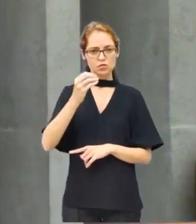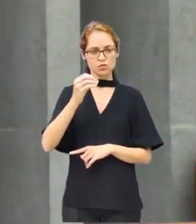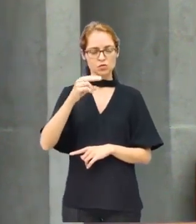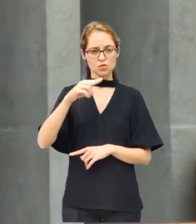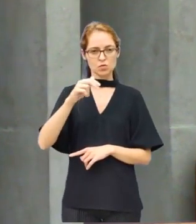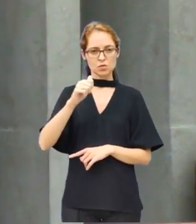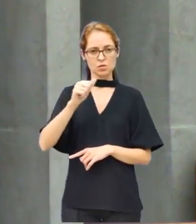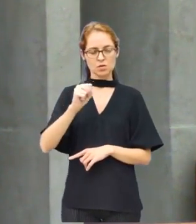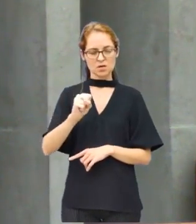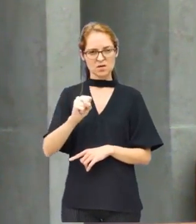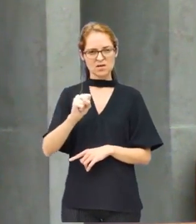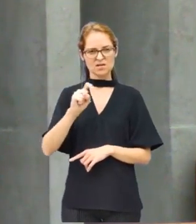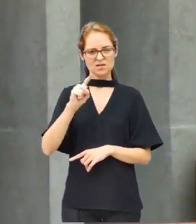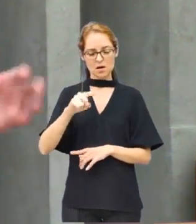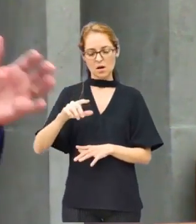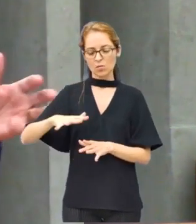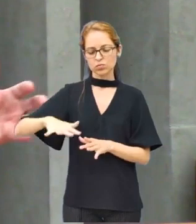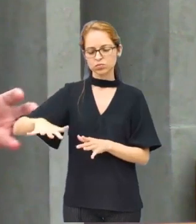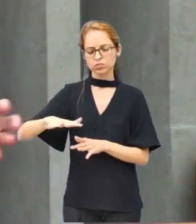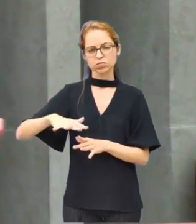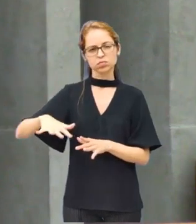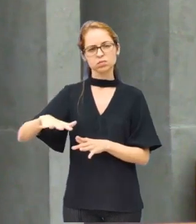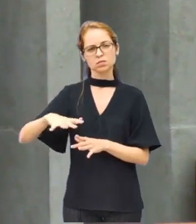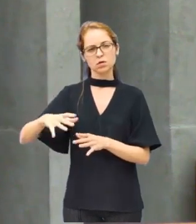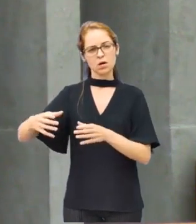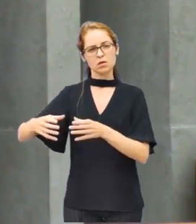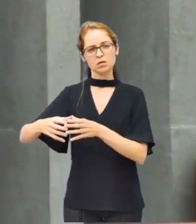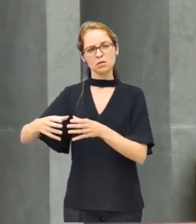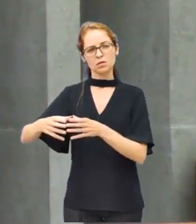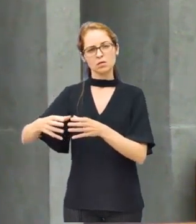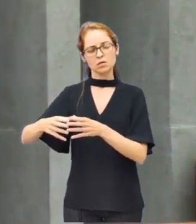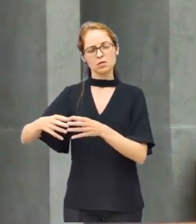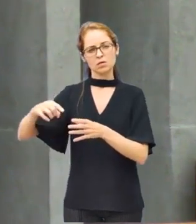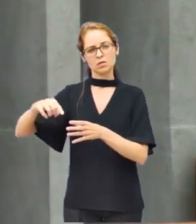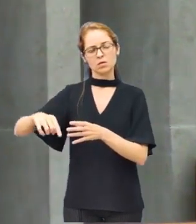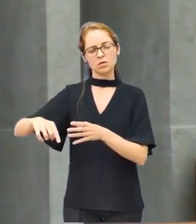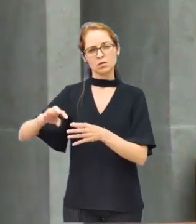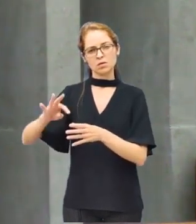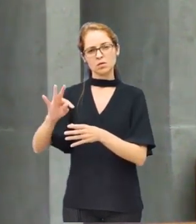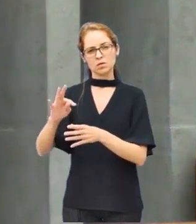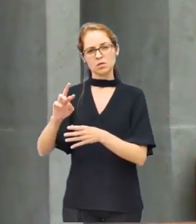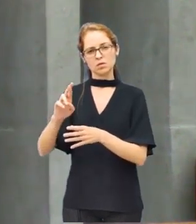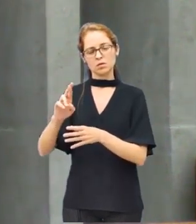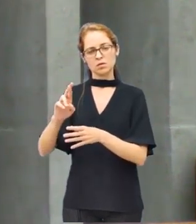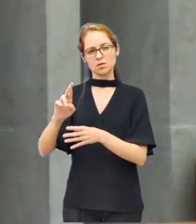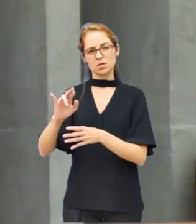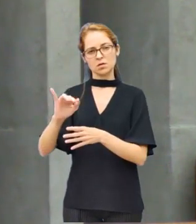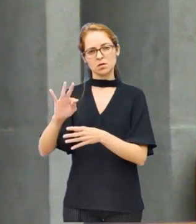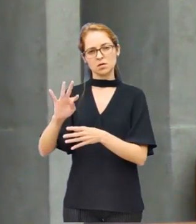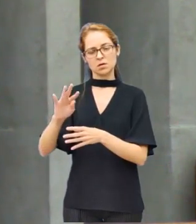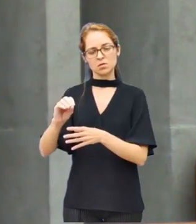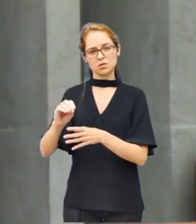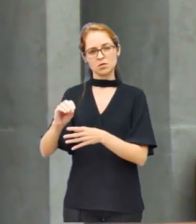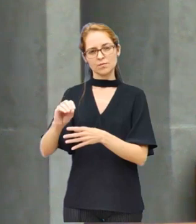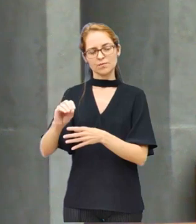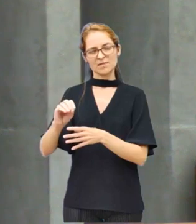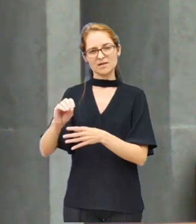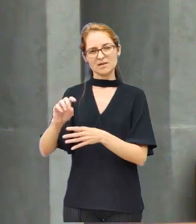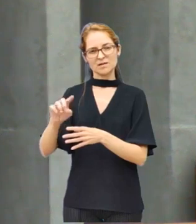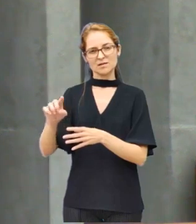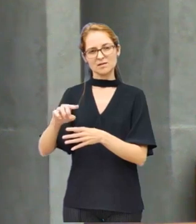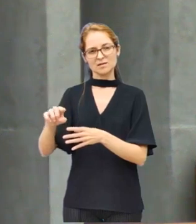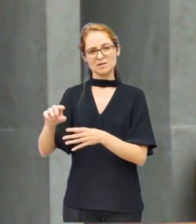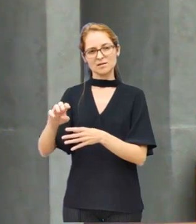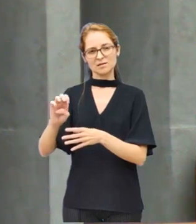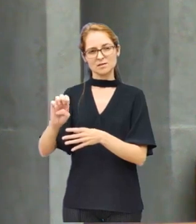Gate-Éfer era do território de Zebulon, lá das tribos, que veio da tribo de Zebulon e hoje é conhecido como Galileia. De lá que